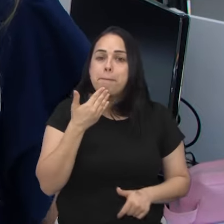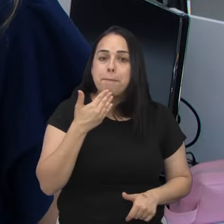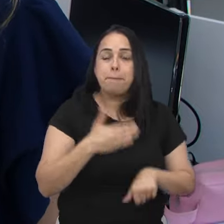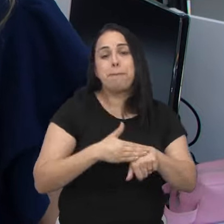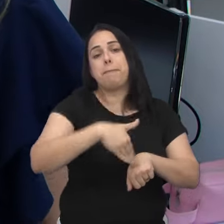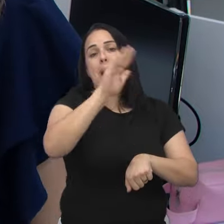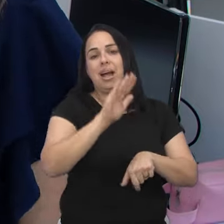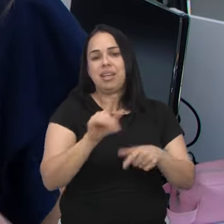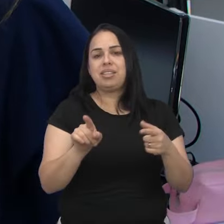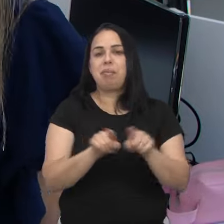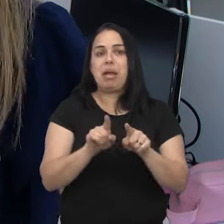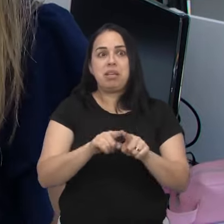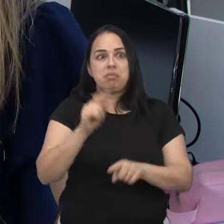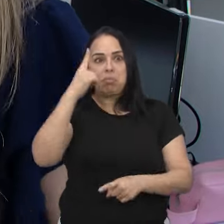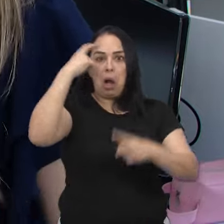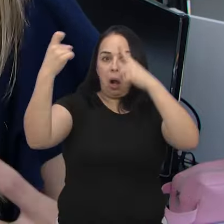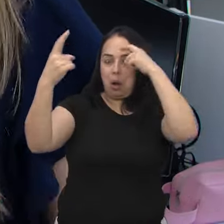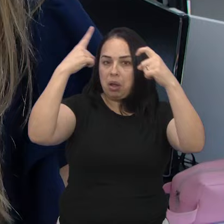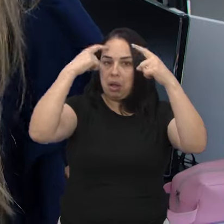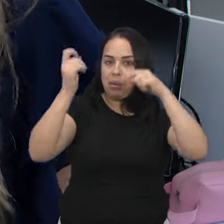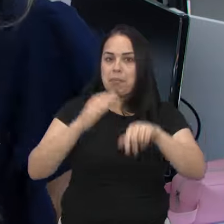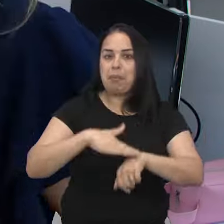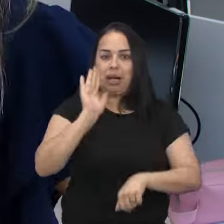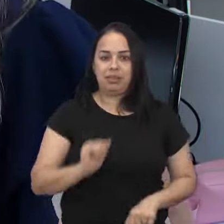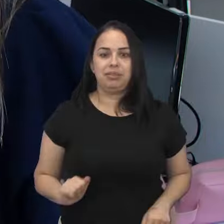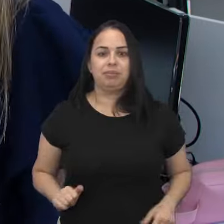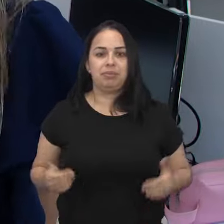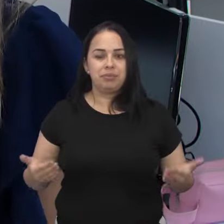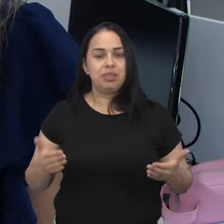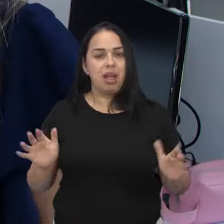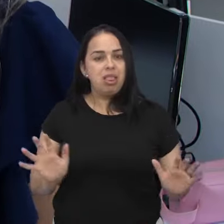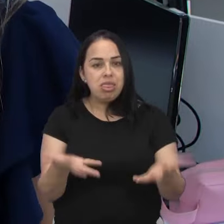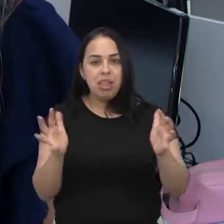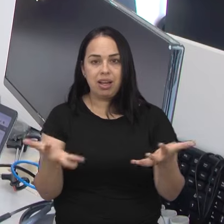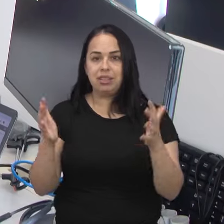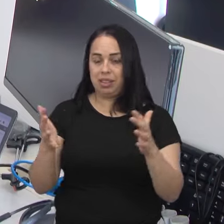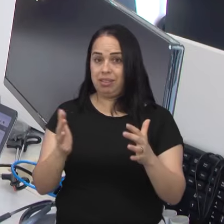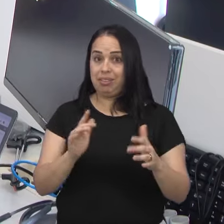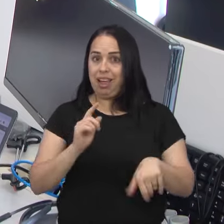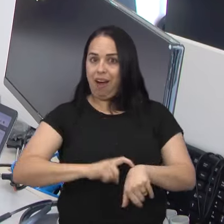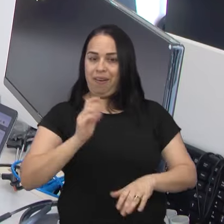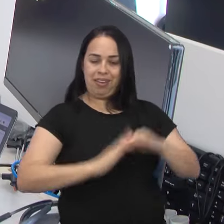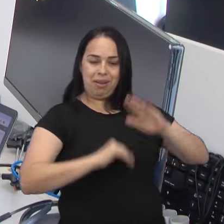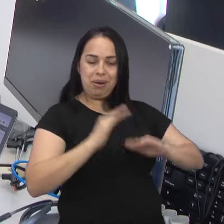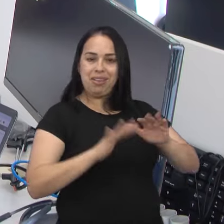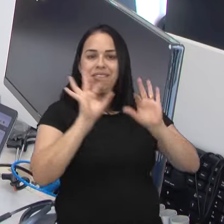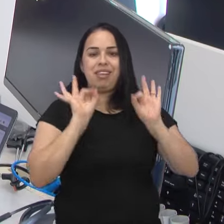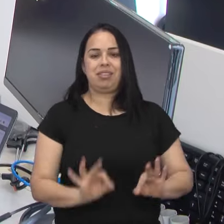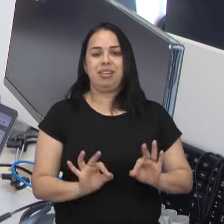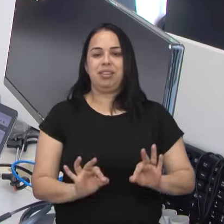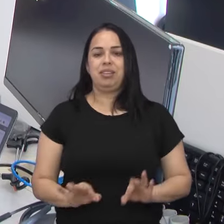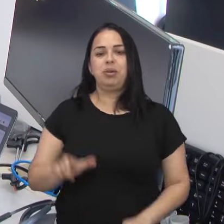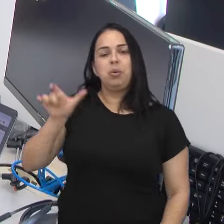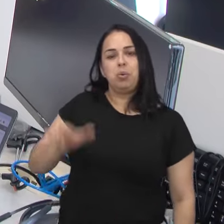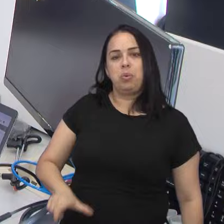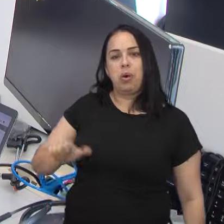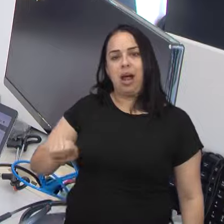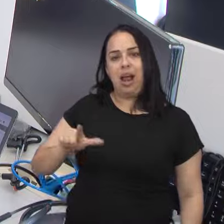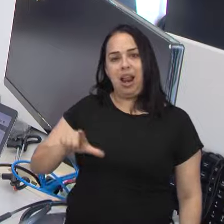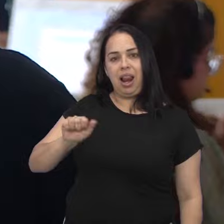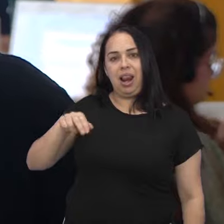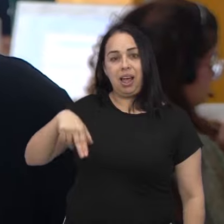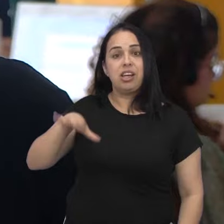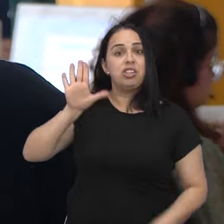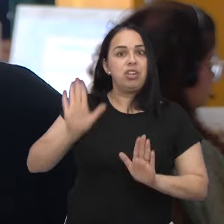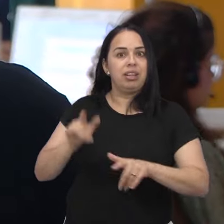produtivas trabalhar com inovação trabalhar com criatividade que também é bastante importante aqui pra gente incentivos que na prática deram certo